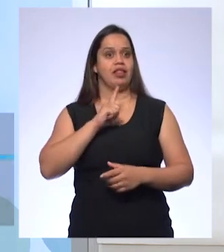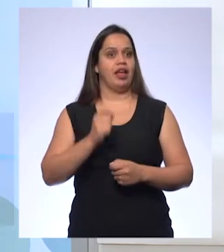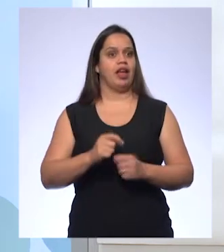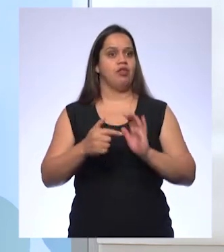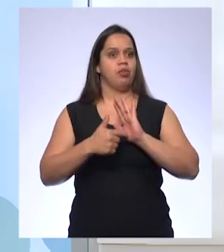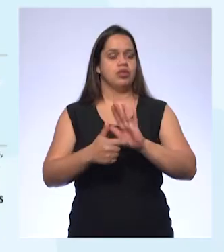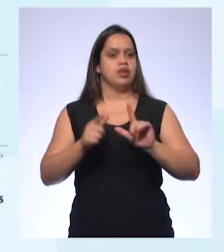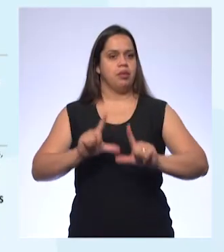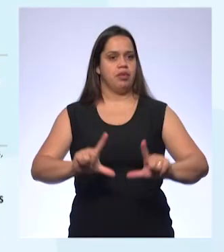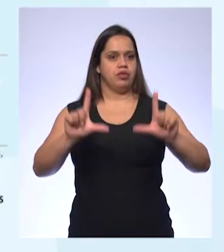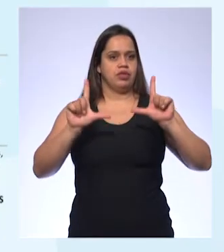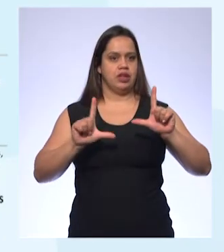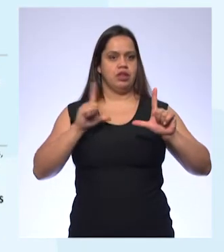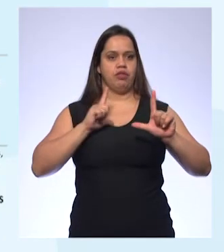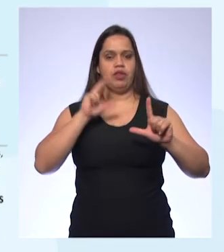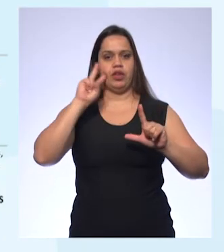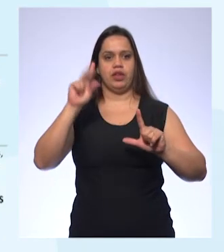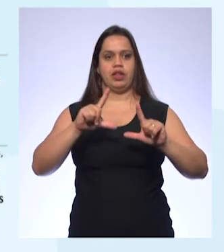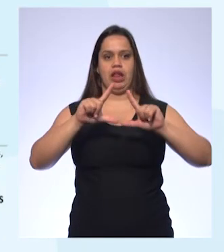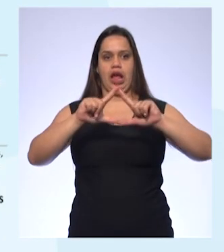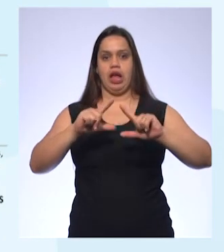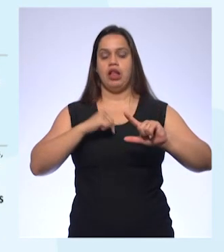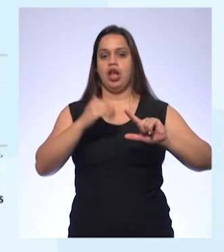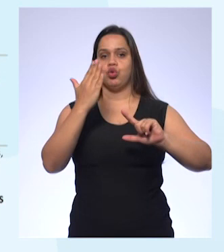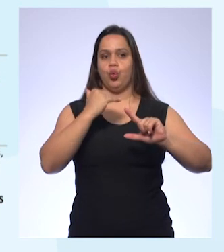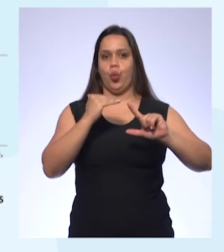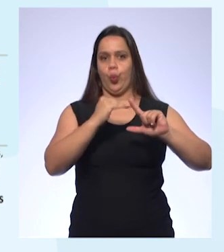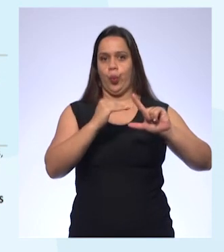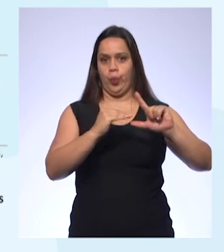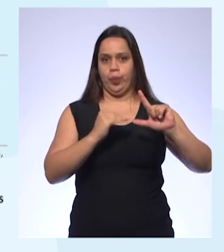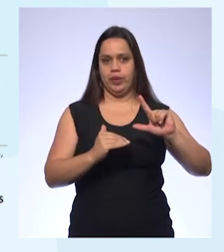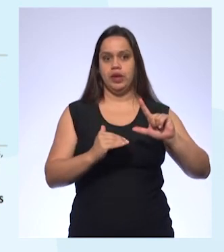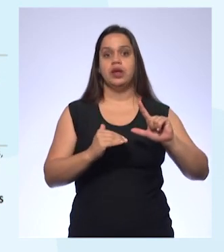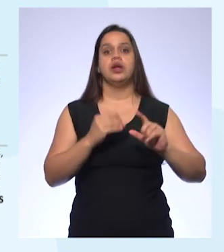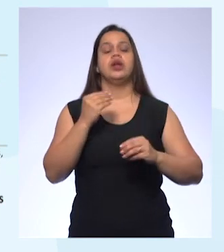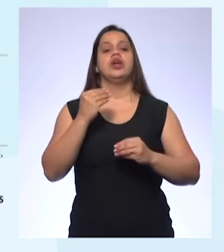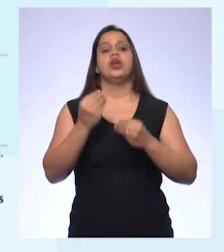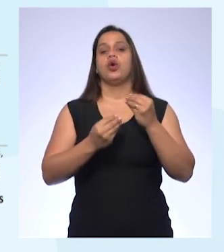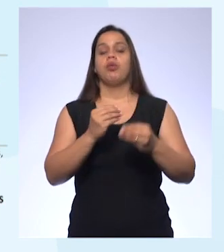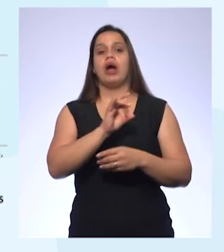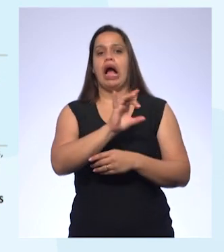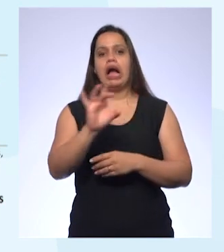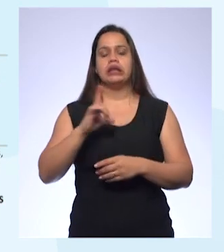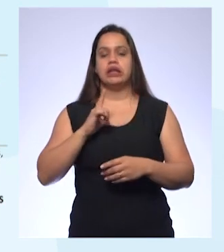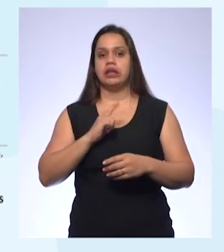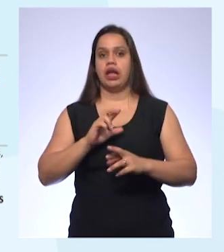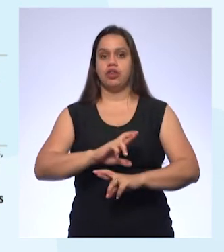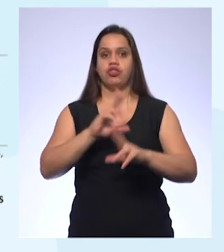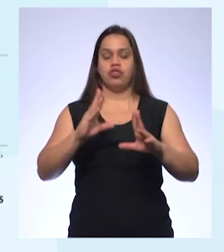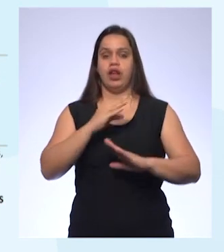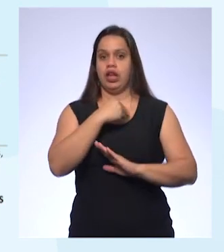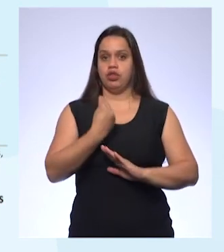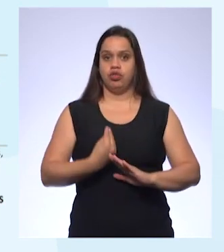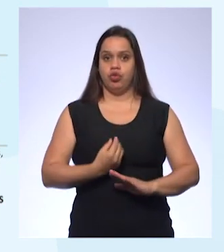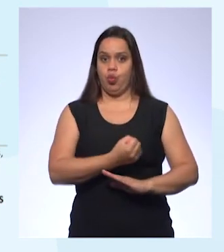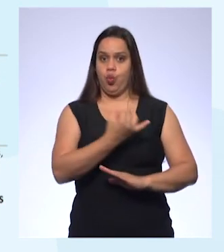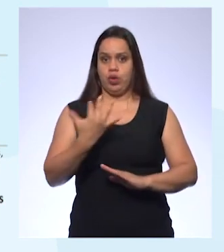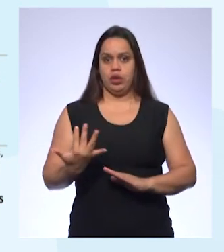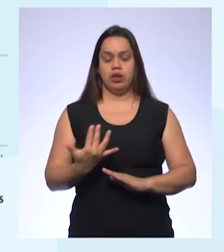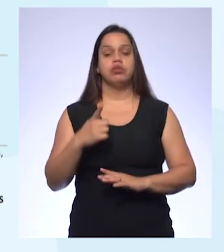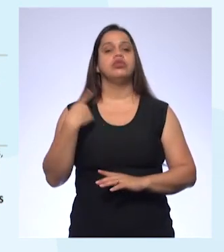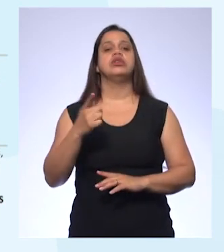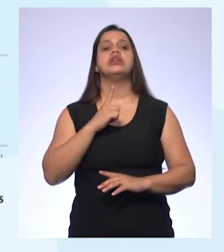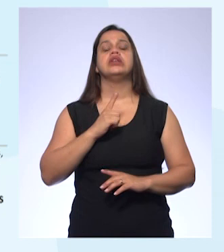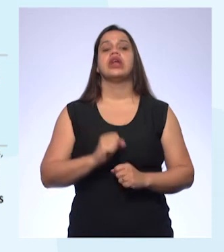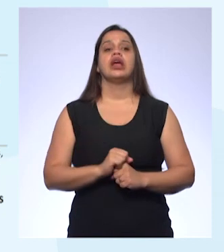vocês observarem, ó. Como os alimentos realmente têm diferentes quantidades de nutrientes, a gente tem uma quantidade